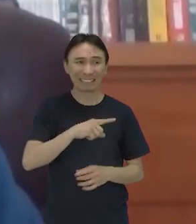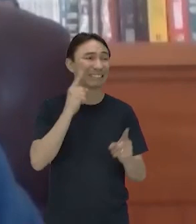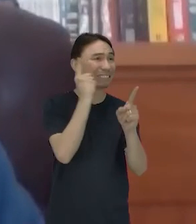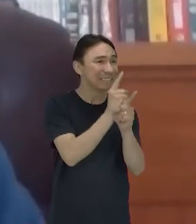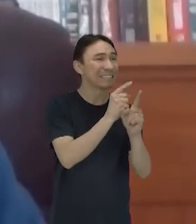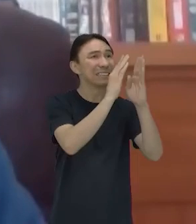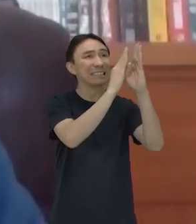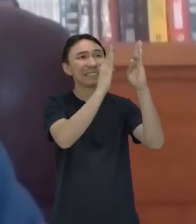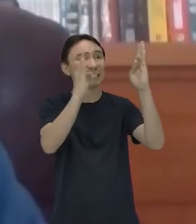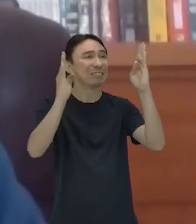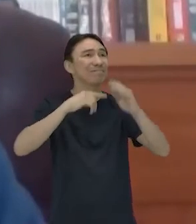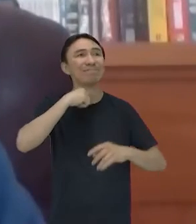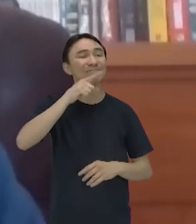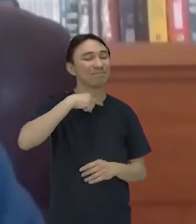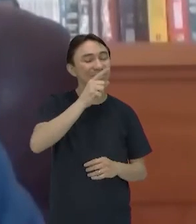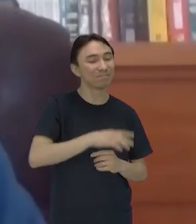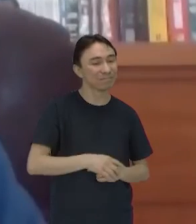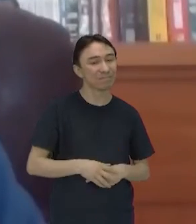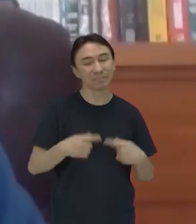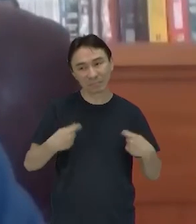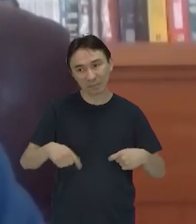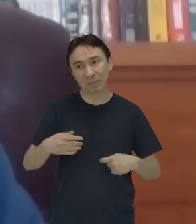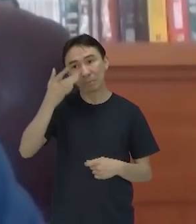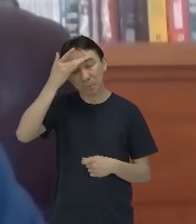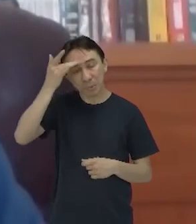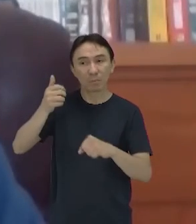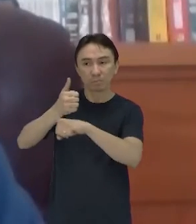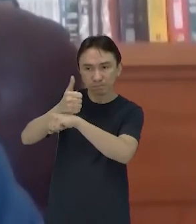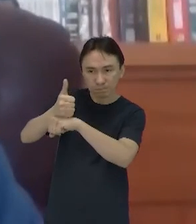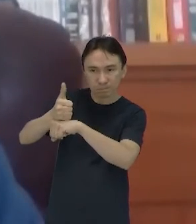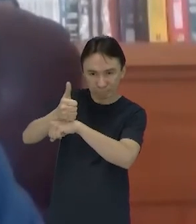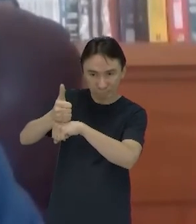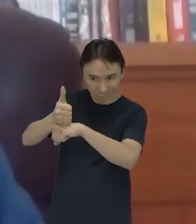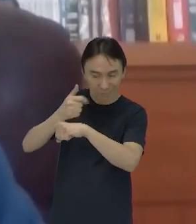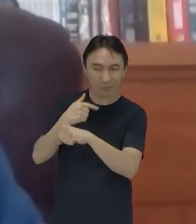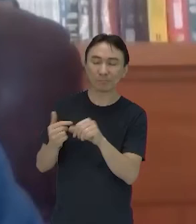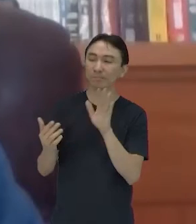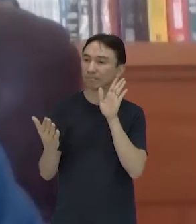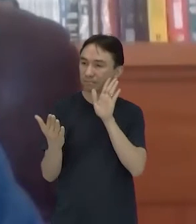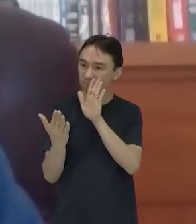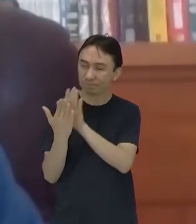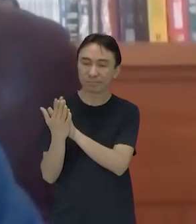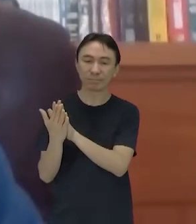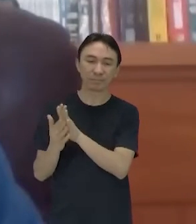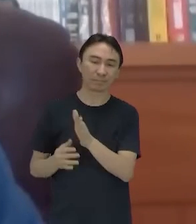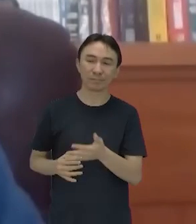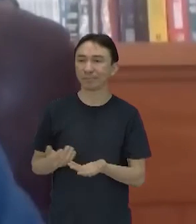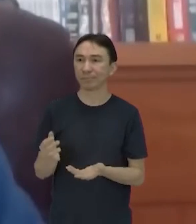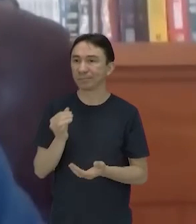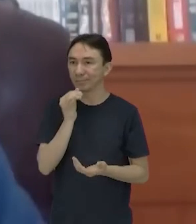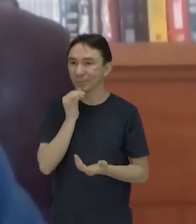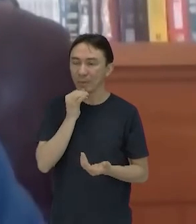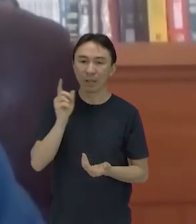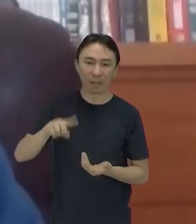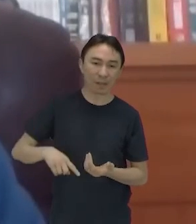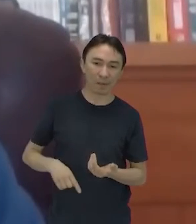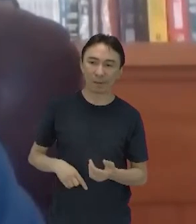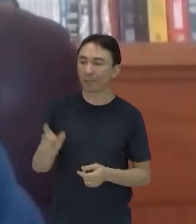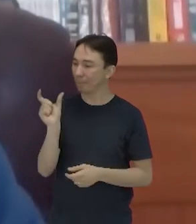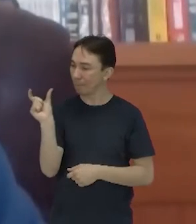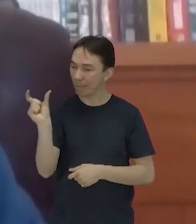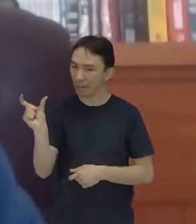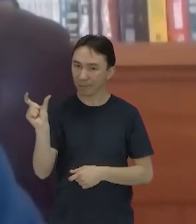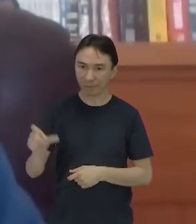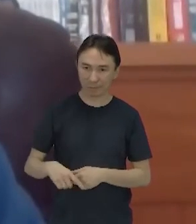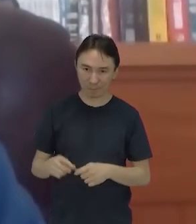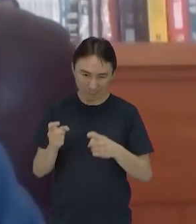biblioteca, eu procuraria um especialista na profissão em que eu estava precisando. Se fosse um termo médico, eu conversaria